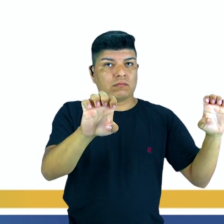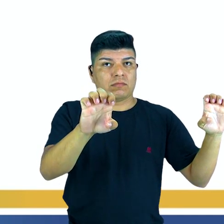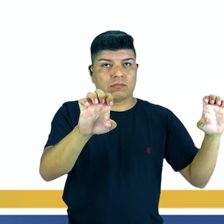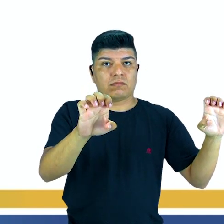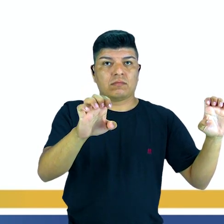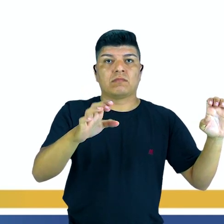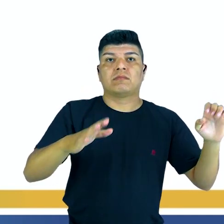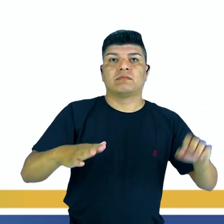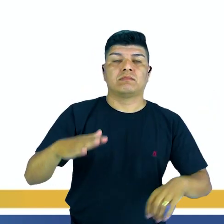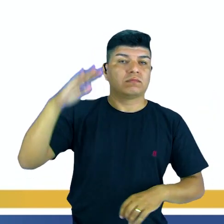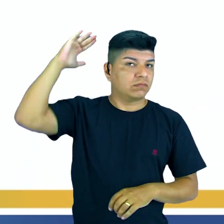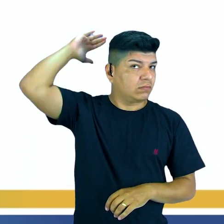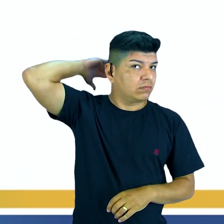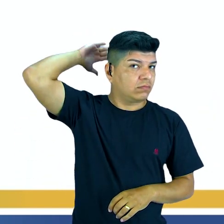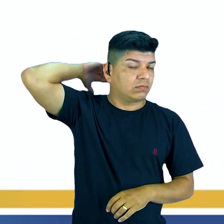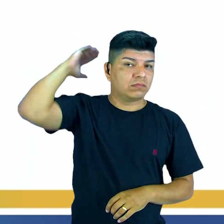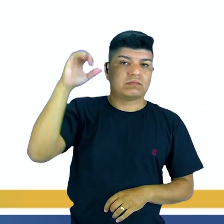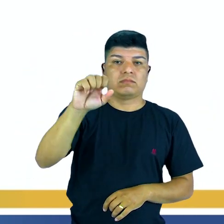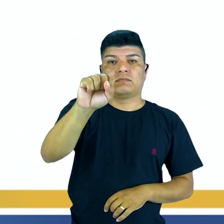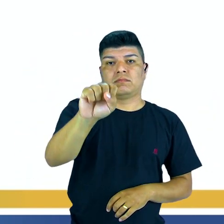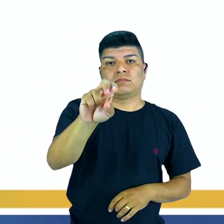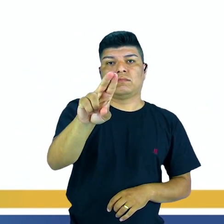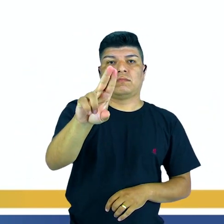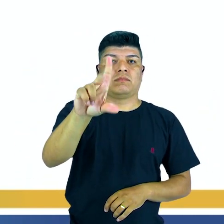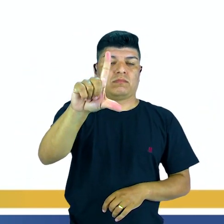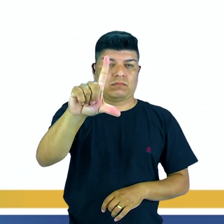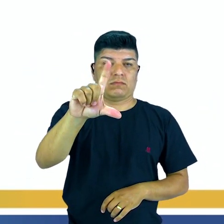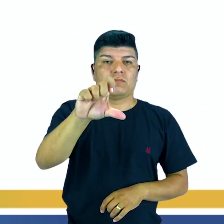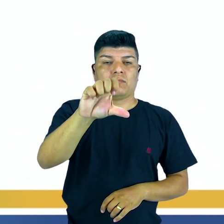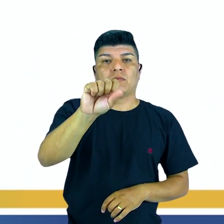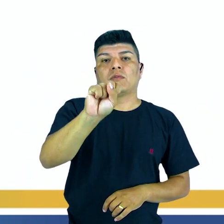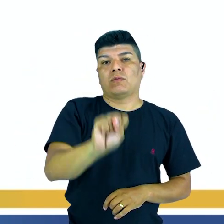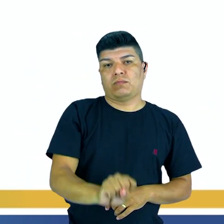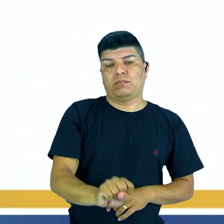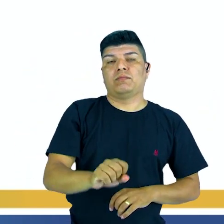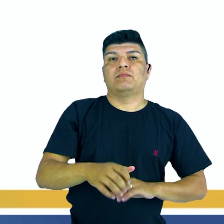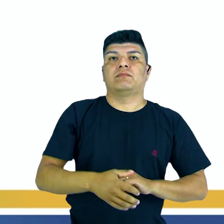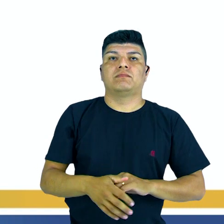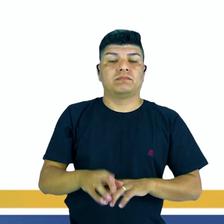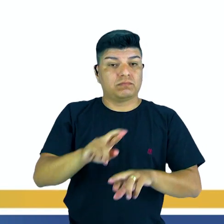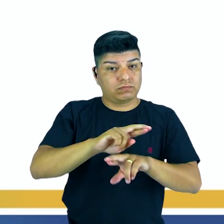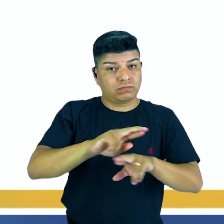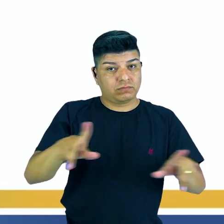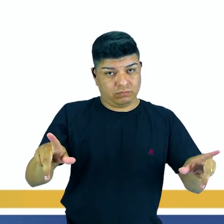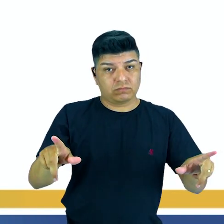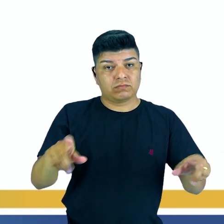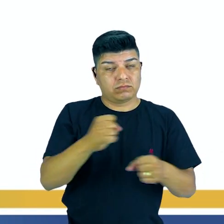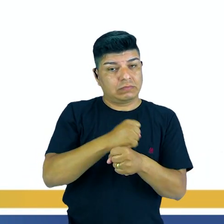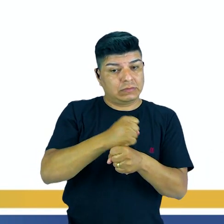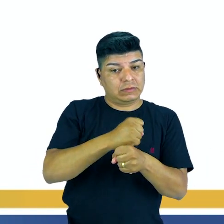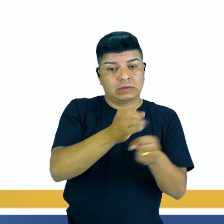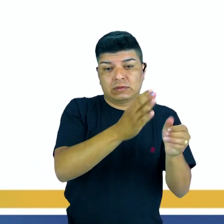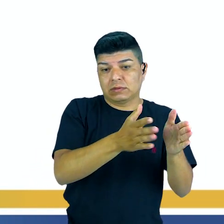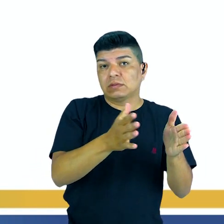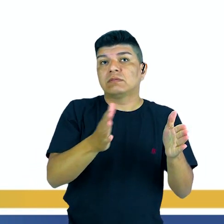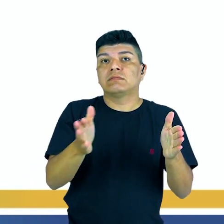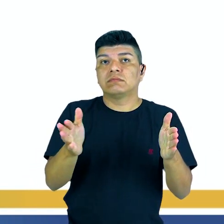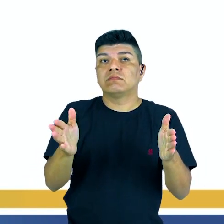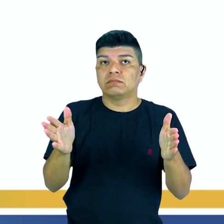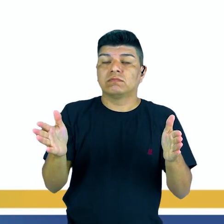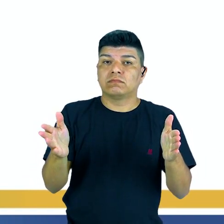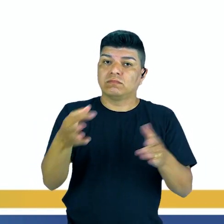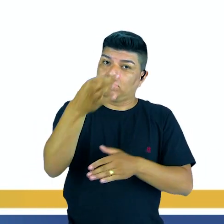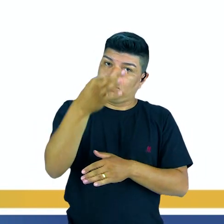encaixar, tá, em período de equinócio. Em determinadas épocas do ano, dificilmente você vai ter uma